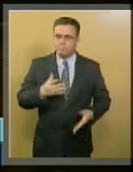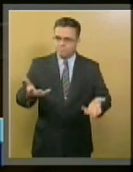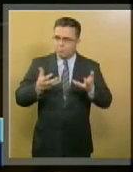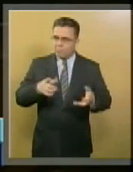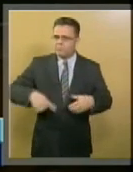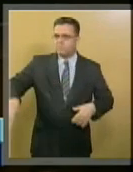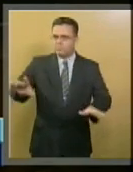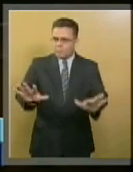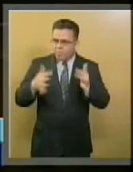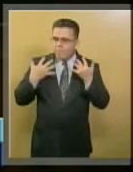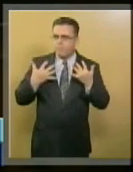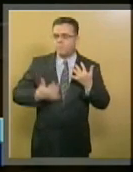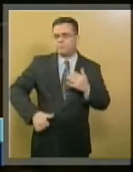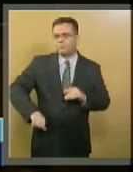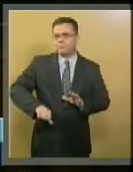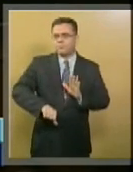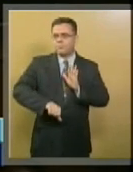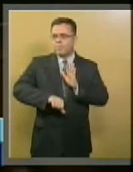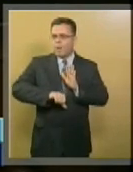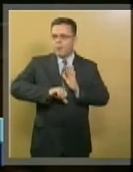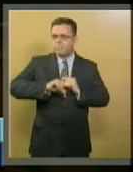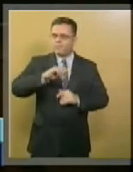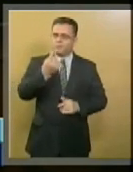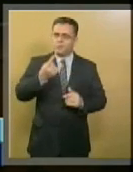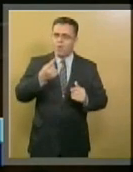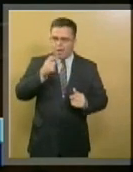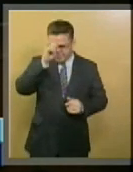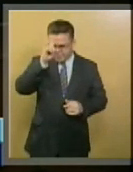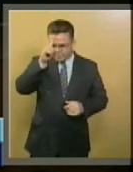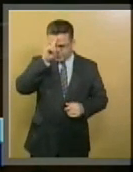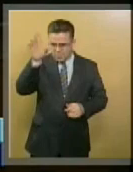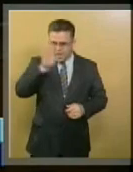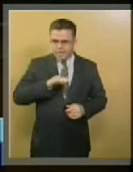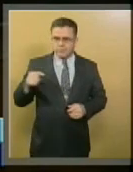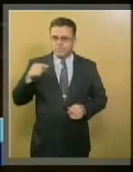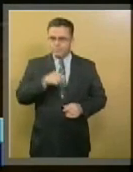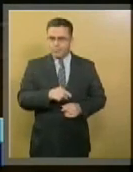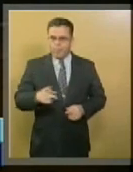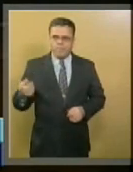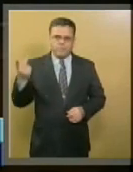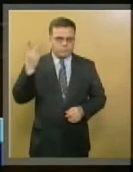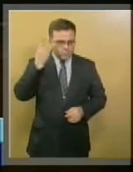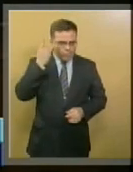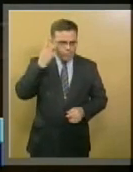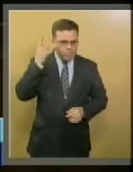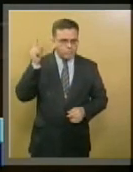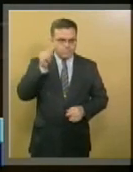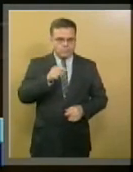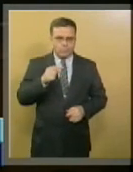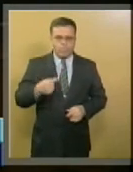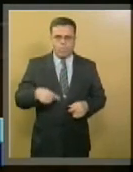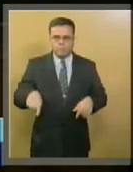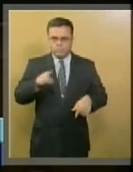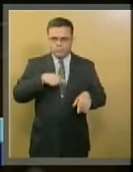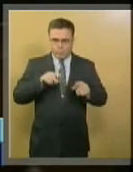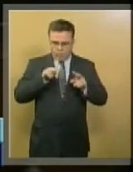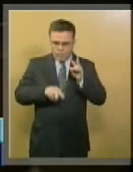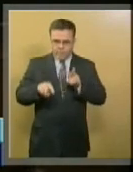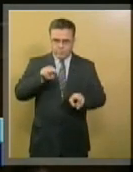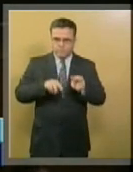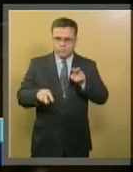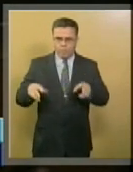Esse é o primeiro hospital público estadual do Brasil, que é em São Paulo. E agora nós vamos ver cenas de atendimento de